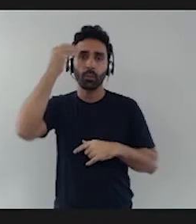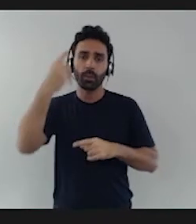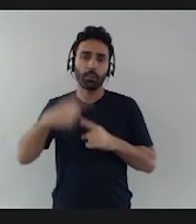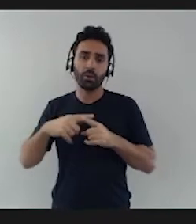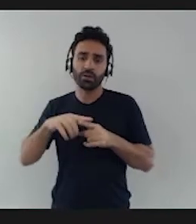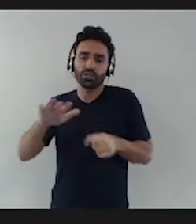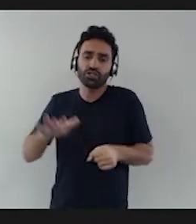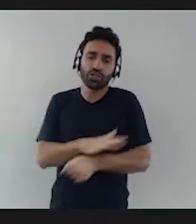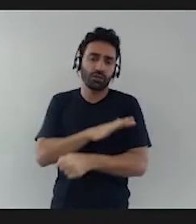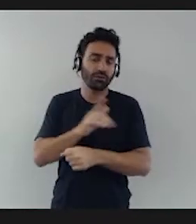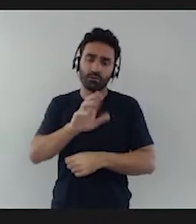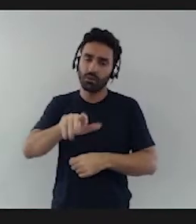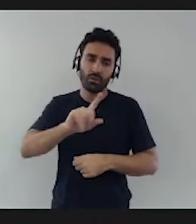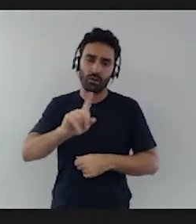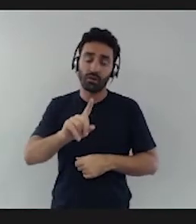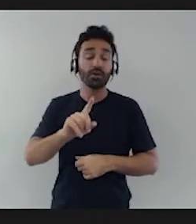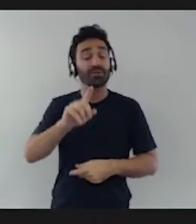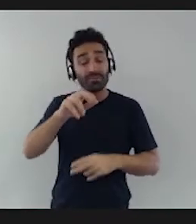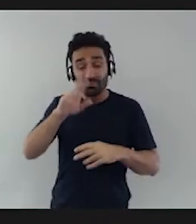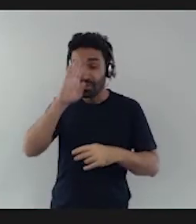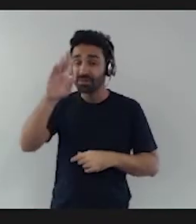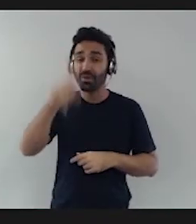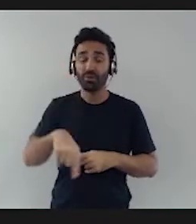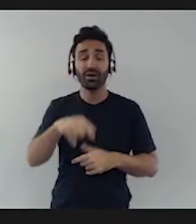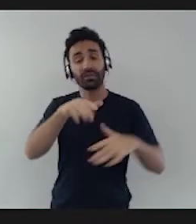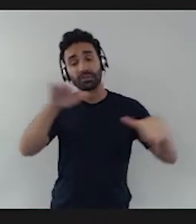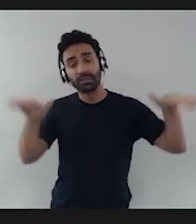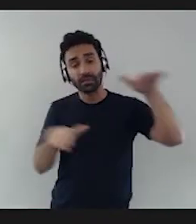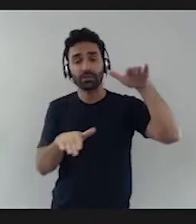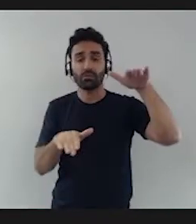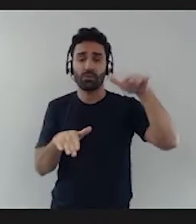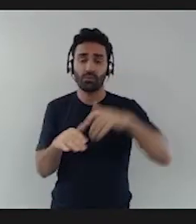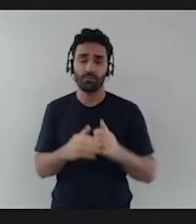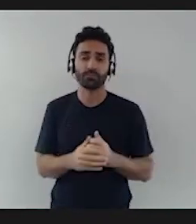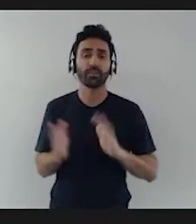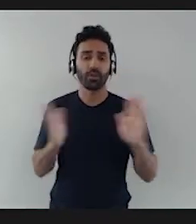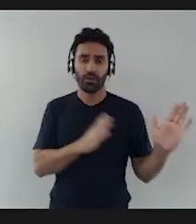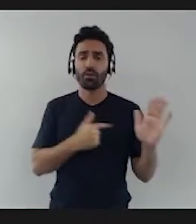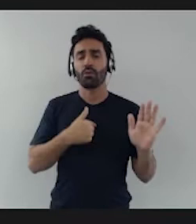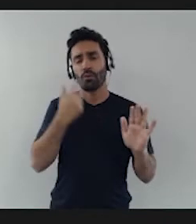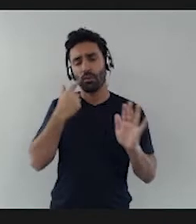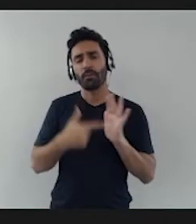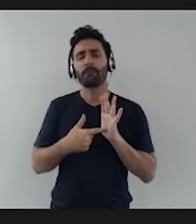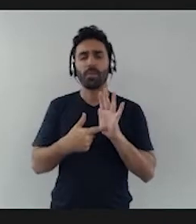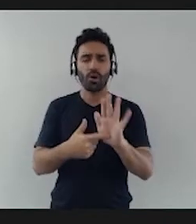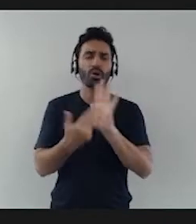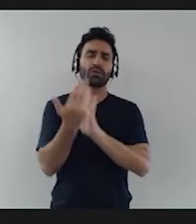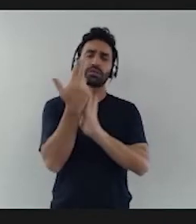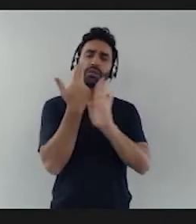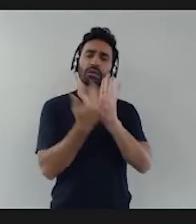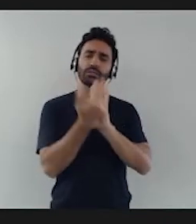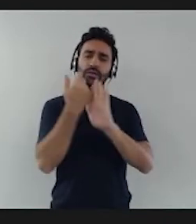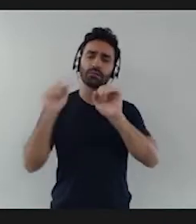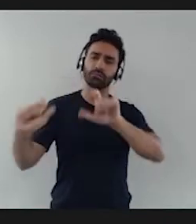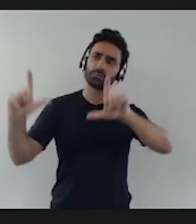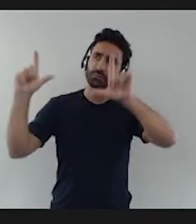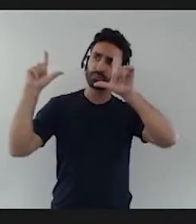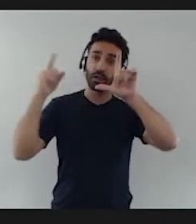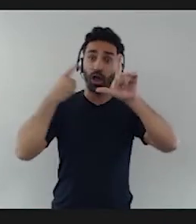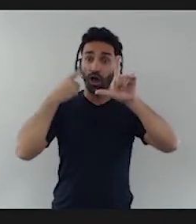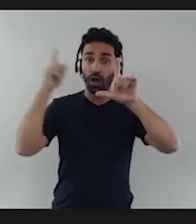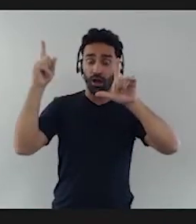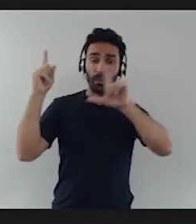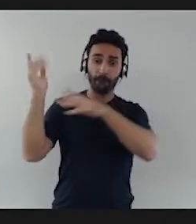problema é a desigualdade. Eu trago aí vários gráficos, Daniela, esse que tem o mapa do Brasil, fala